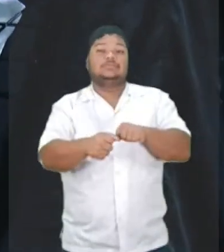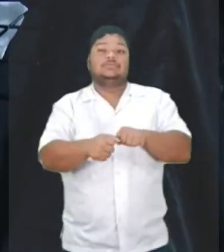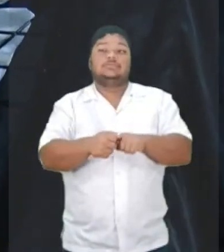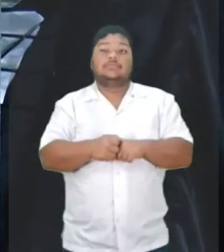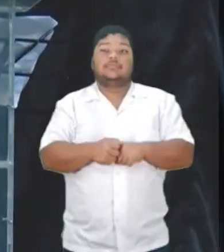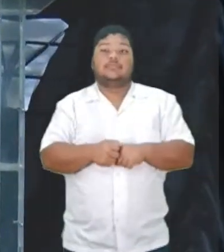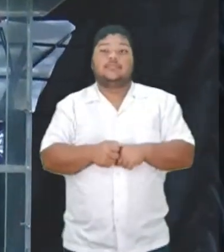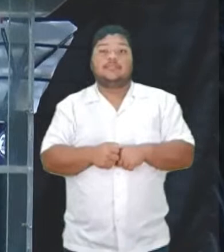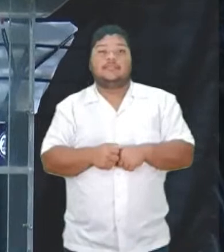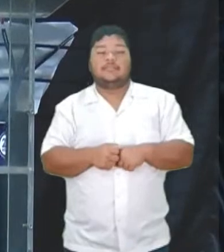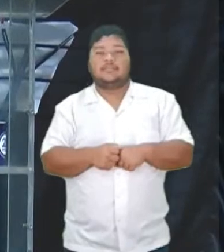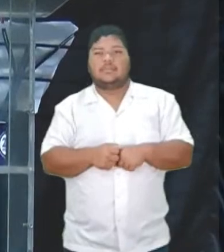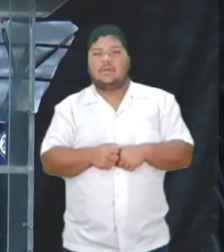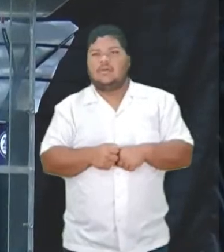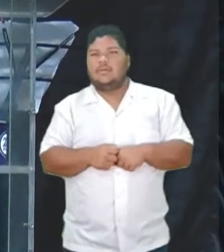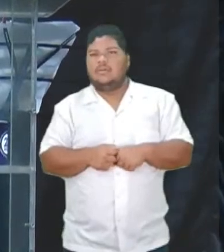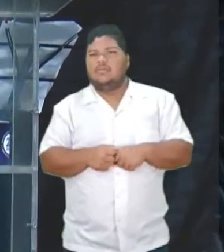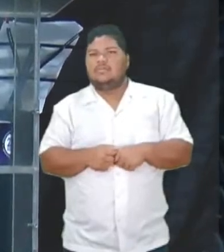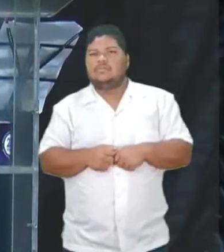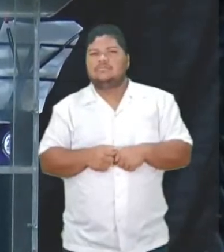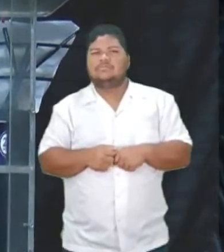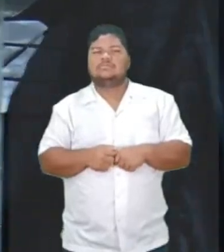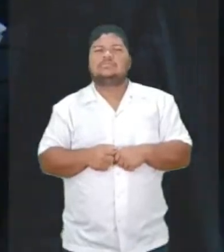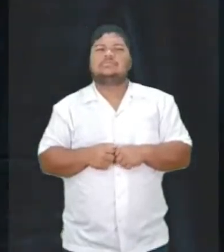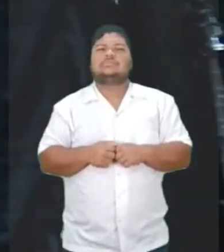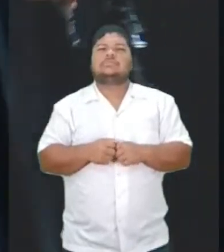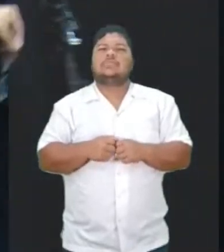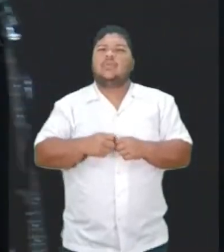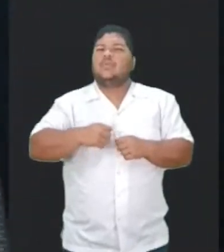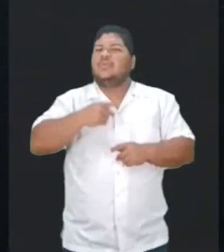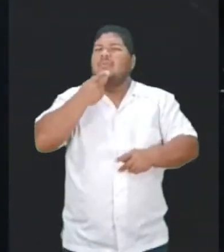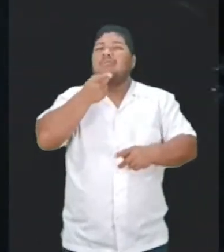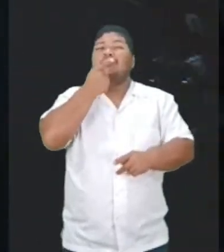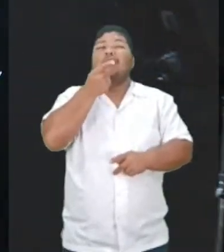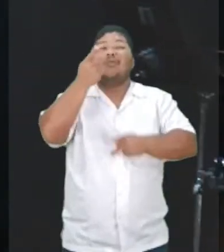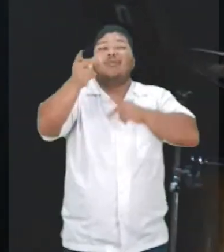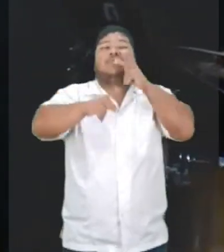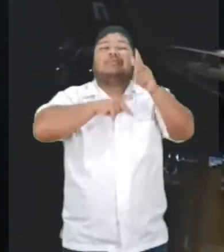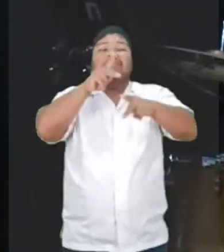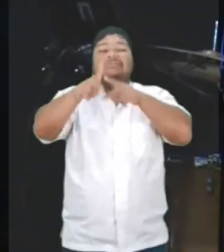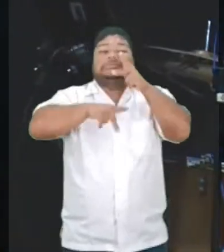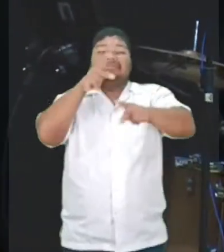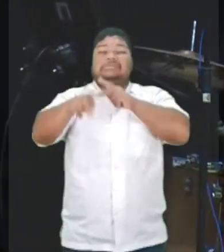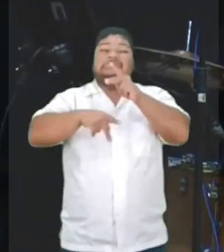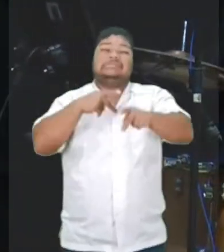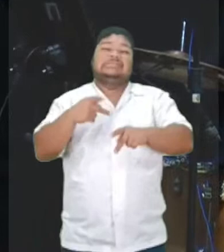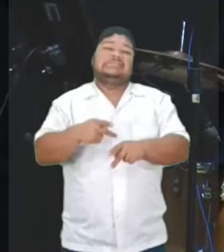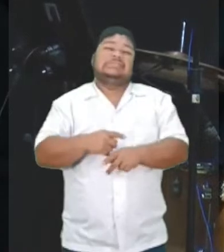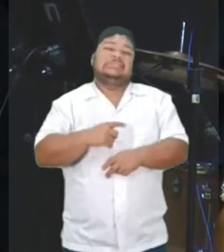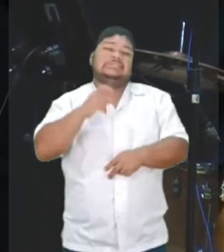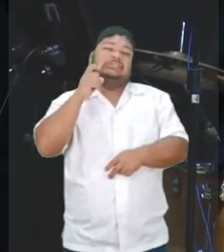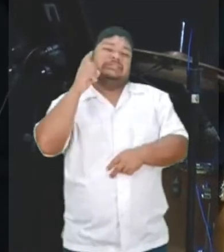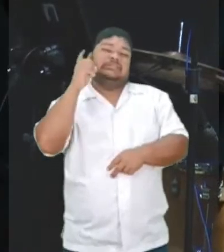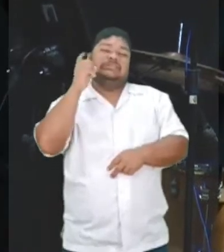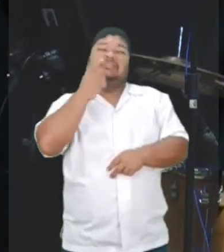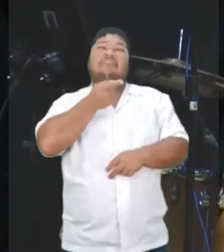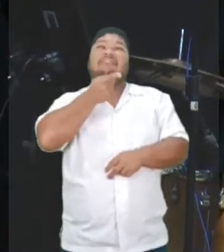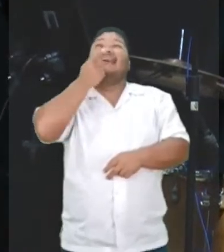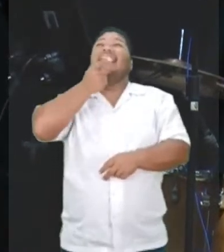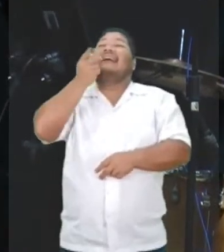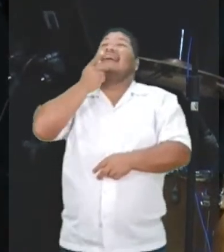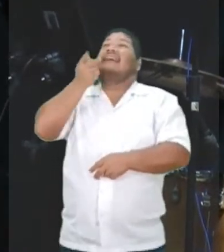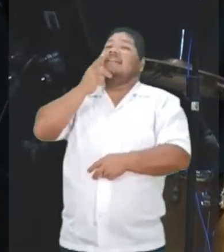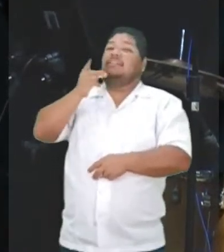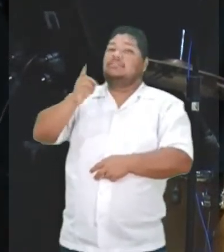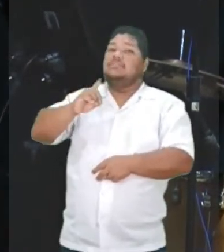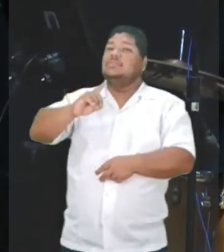12, e falava ao povo, e o povo exclamou: isso é discurso de Deus, não é discurso